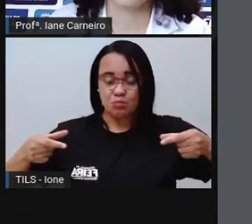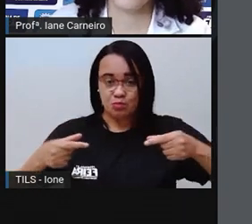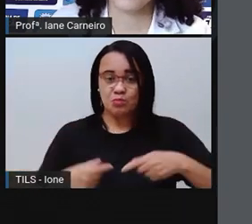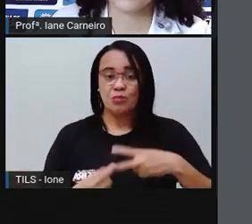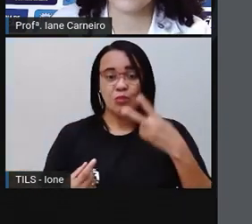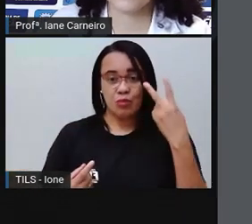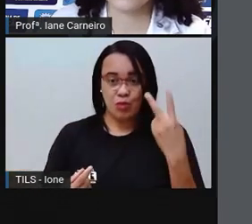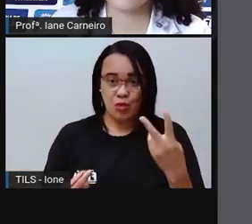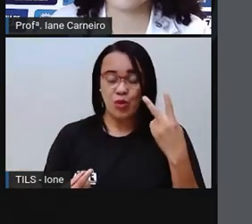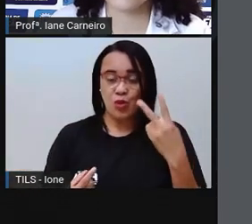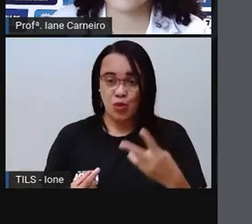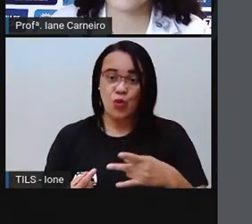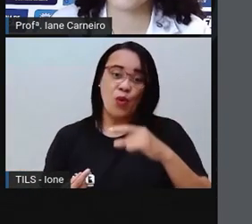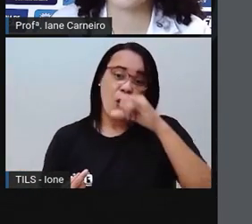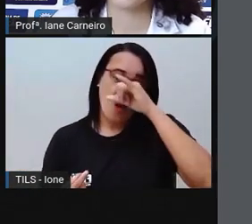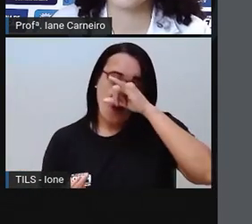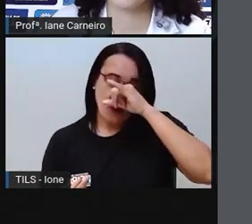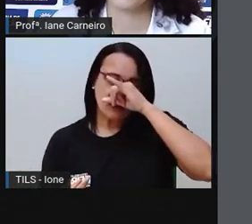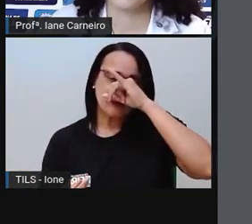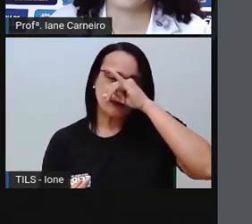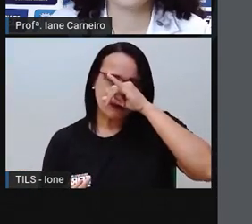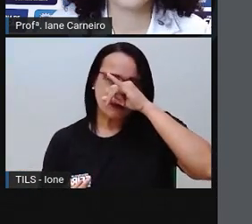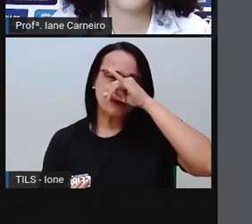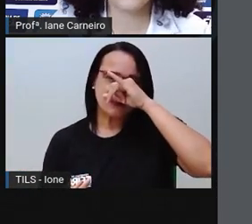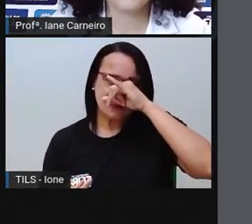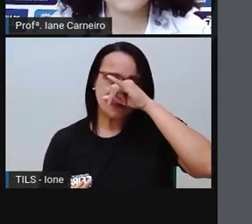dois porquinhos